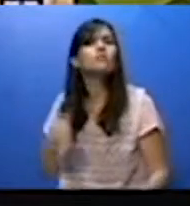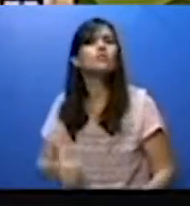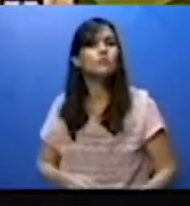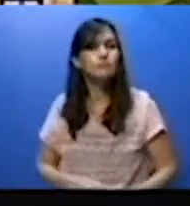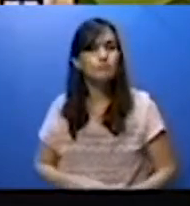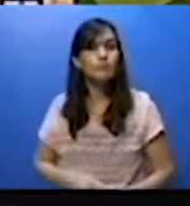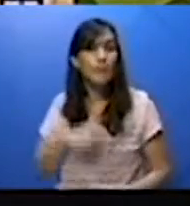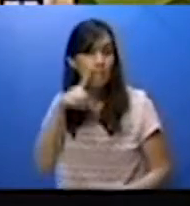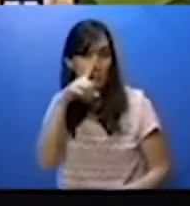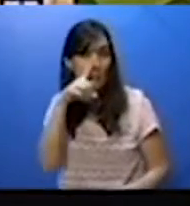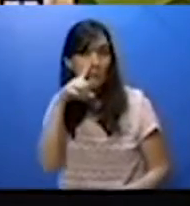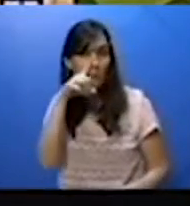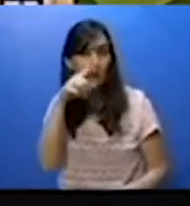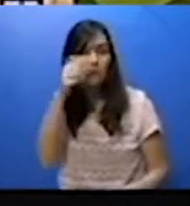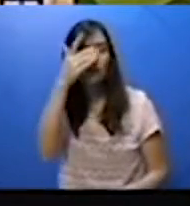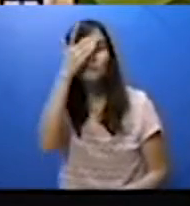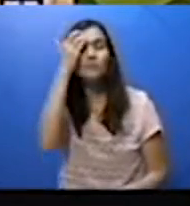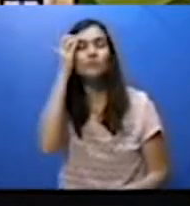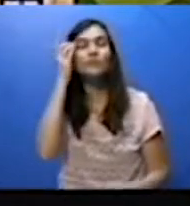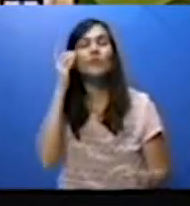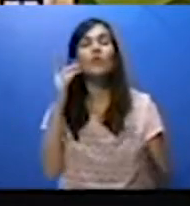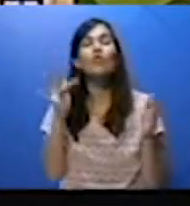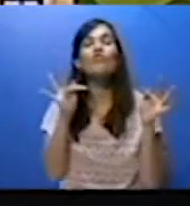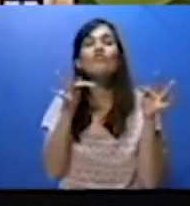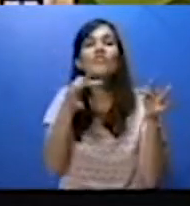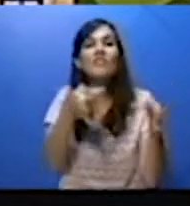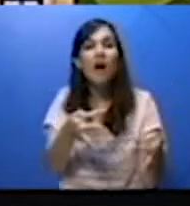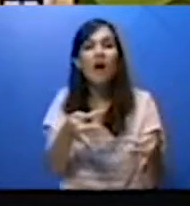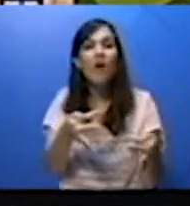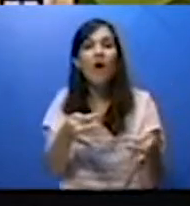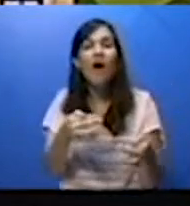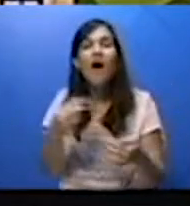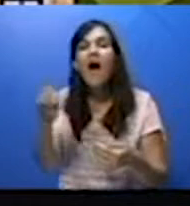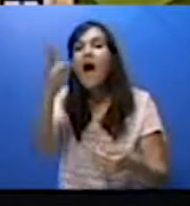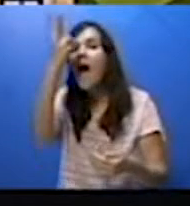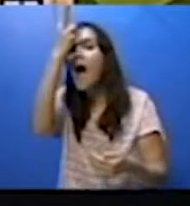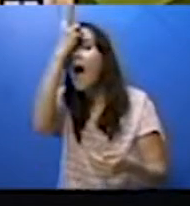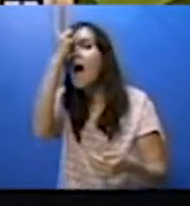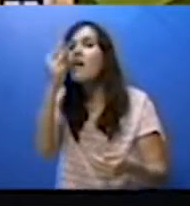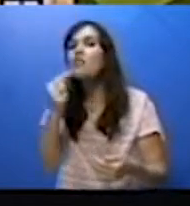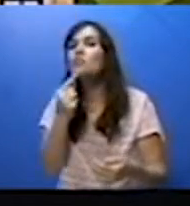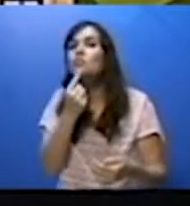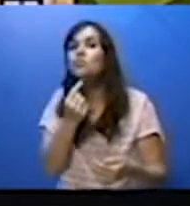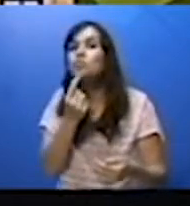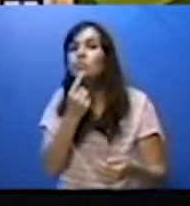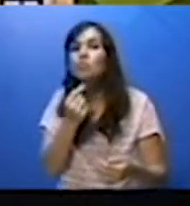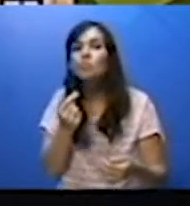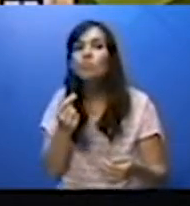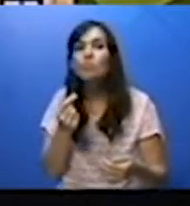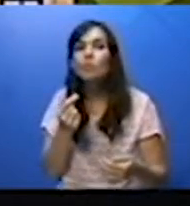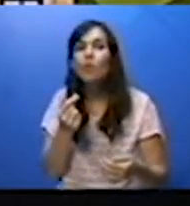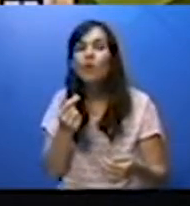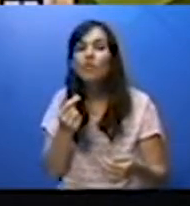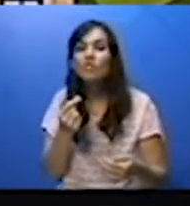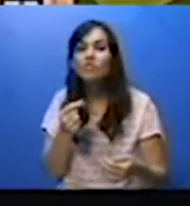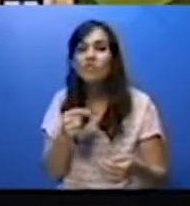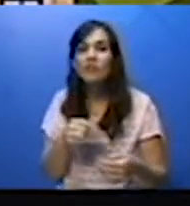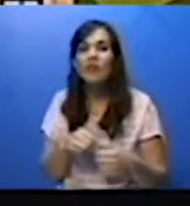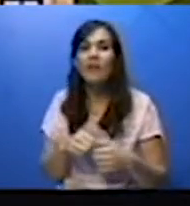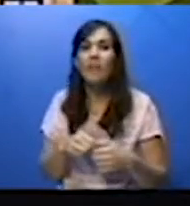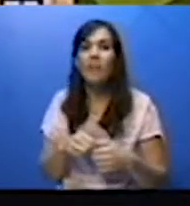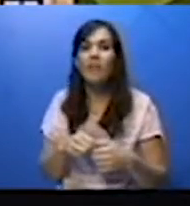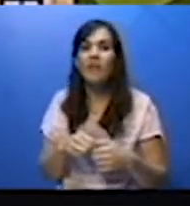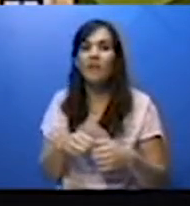a e por último artimanha do bode funcionou e a onça fugiu apavorada morrendo de medo